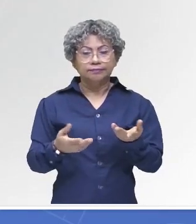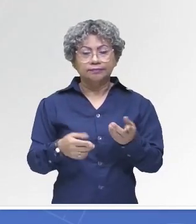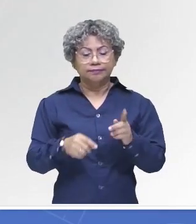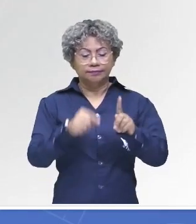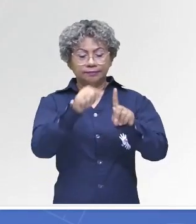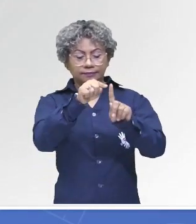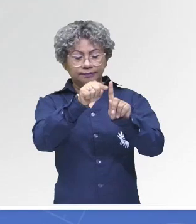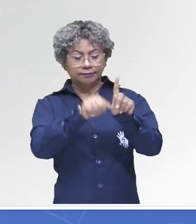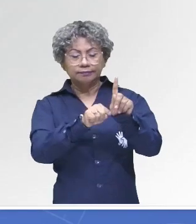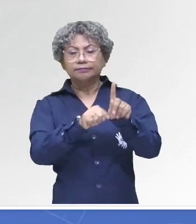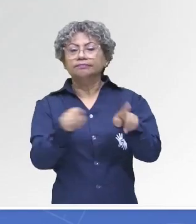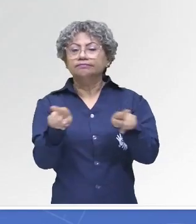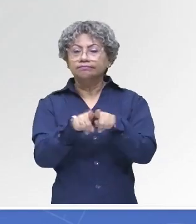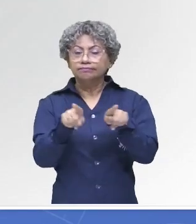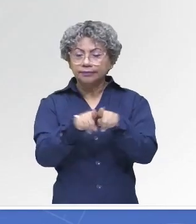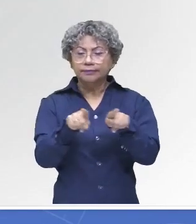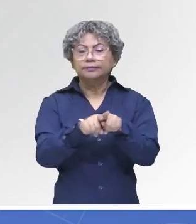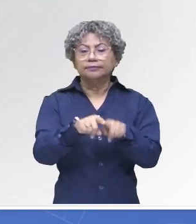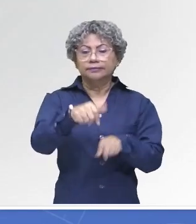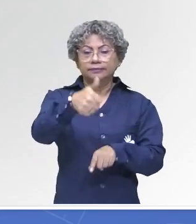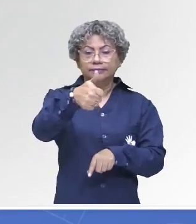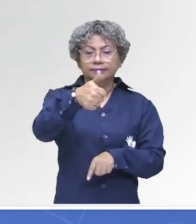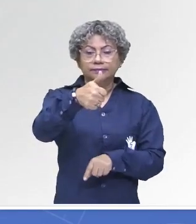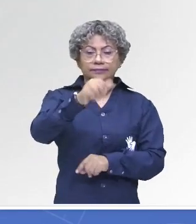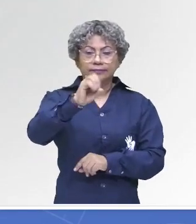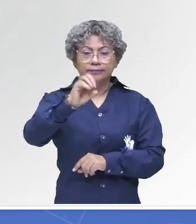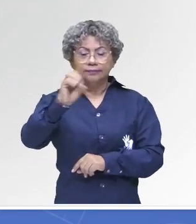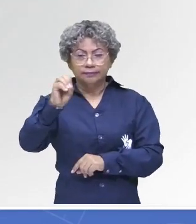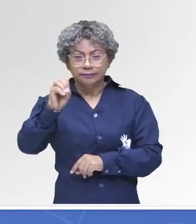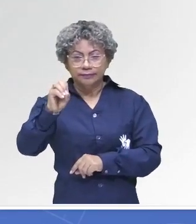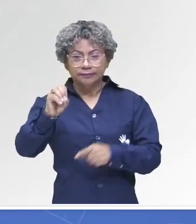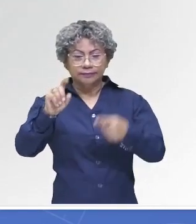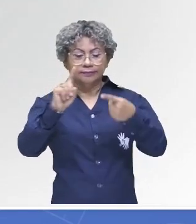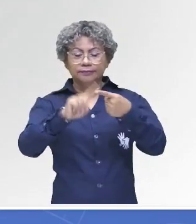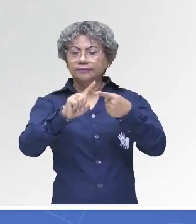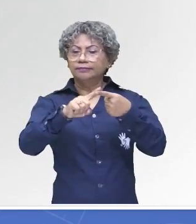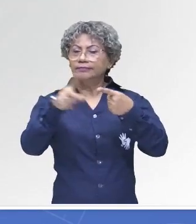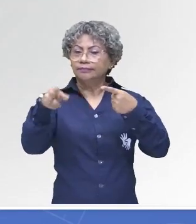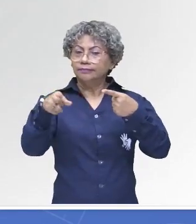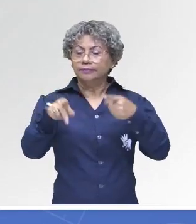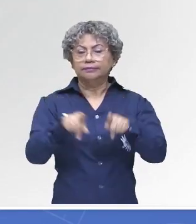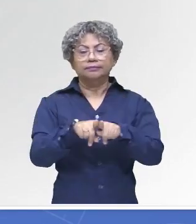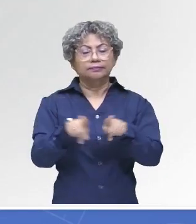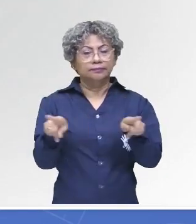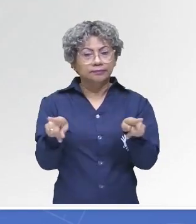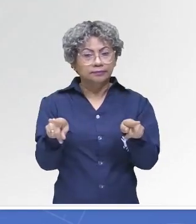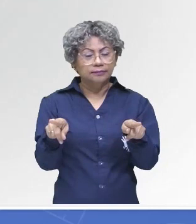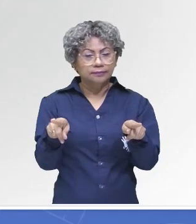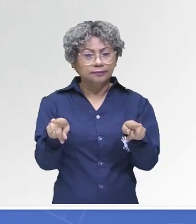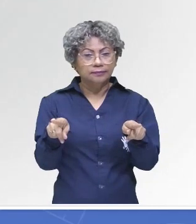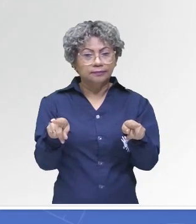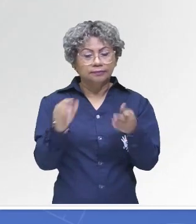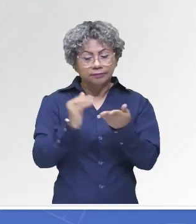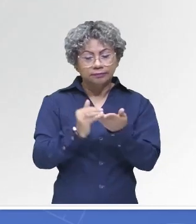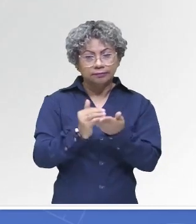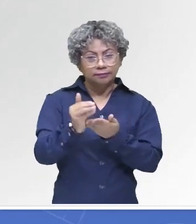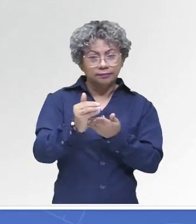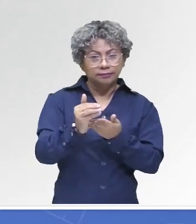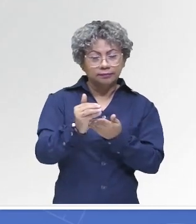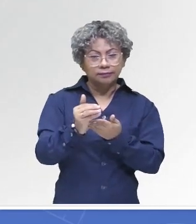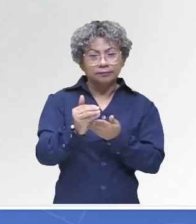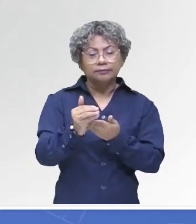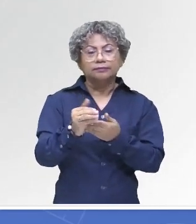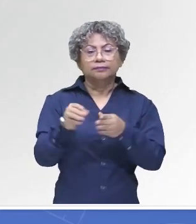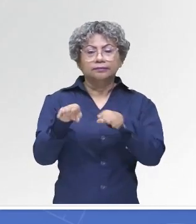100 partes, tá certo? Para corresponder igualmente à escala Celsius. Só que, para o ponto de fusão, ele